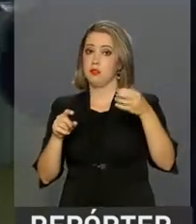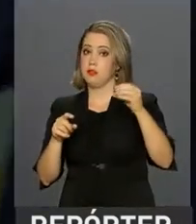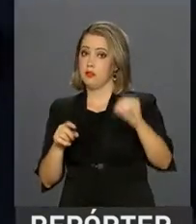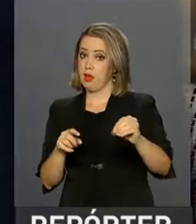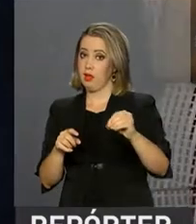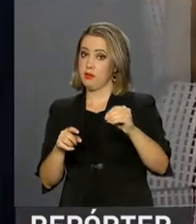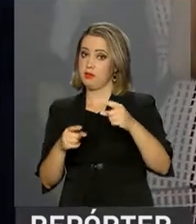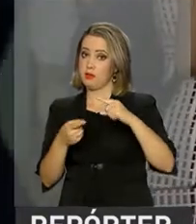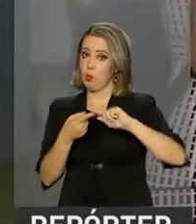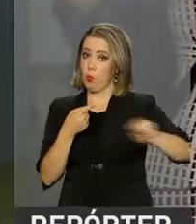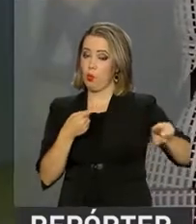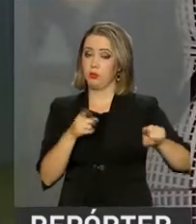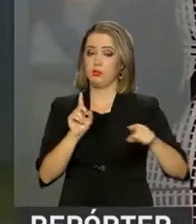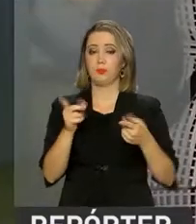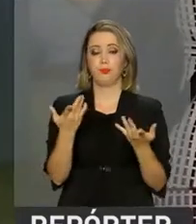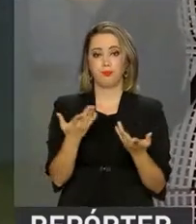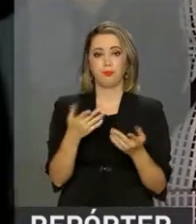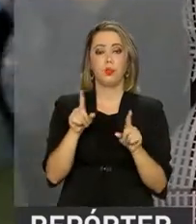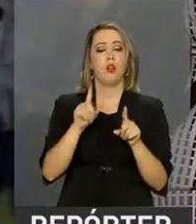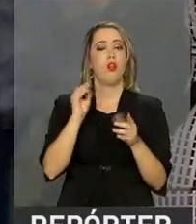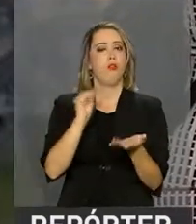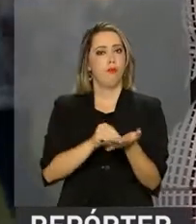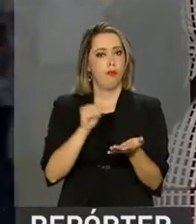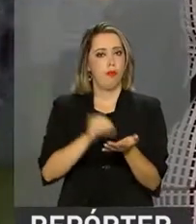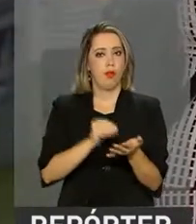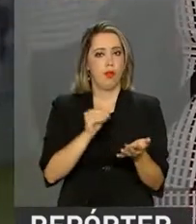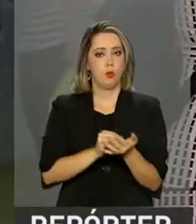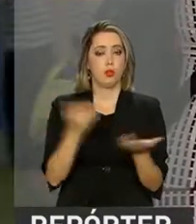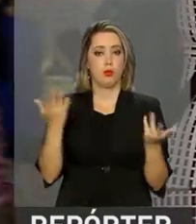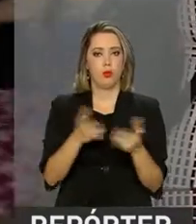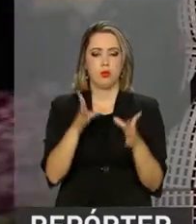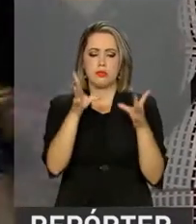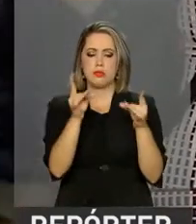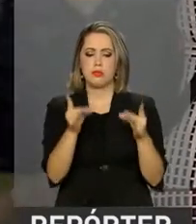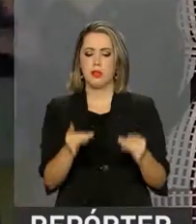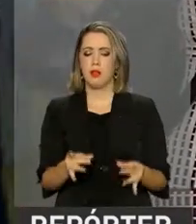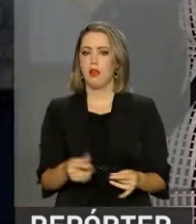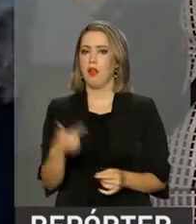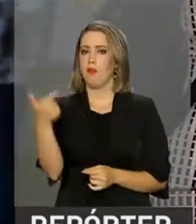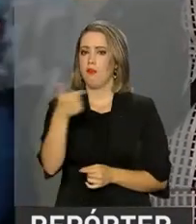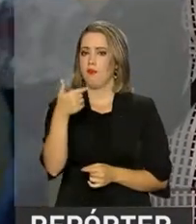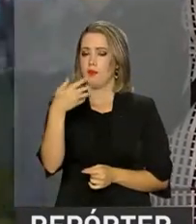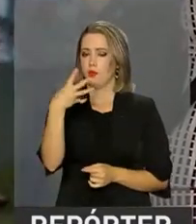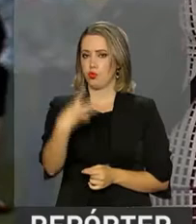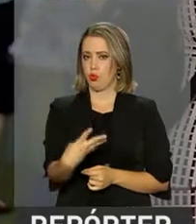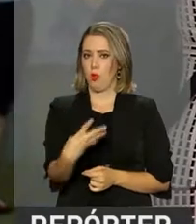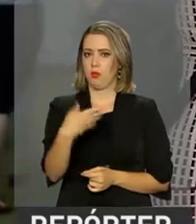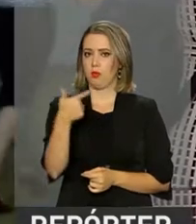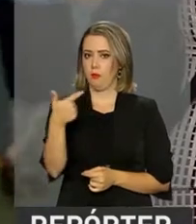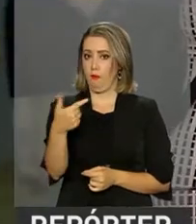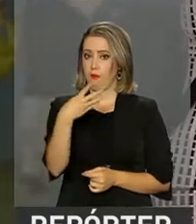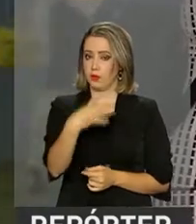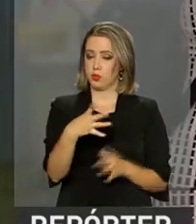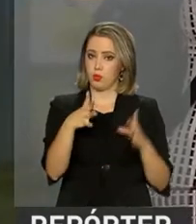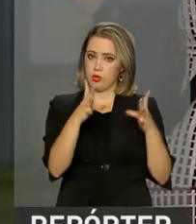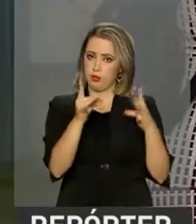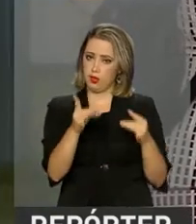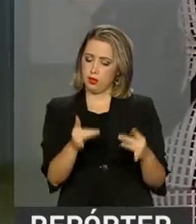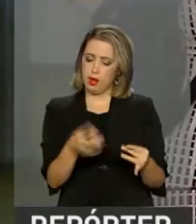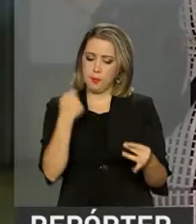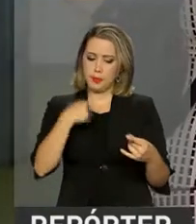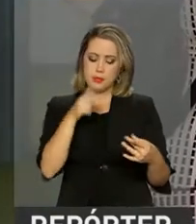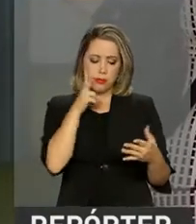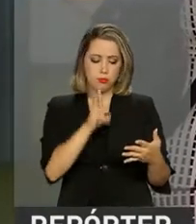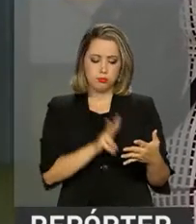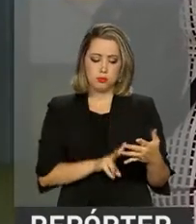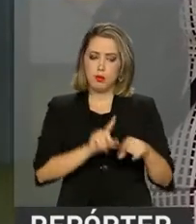foram apreciados na comissão. Eles podem ser apreciados aqui no plenário Ulisses Guimarães, nessa quarta-feira,